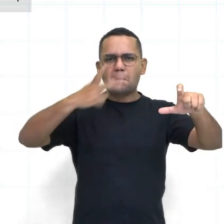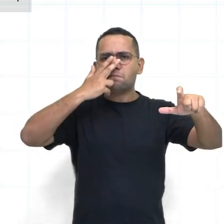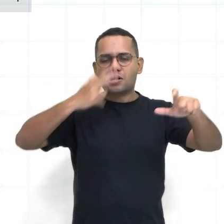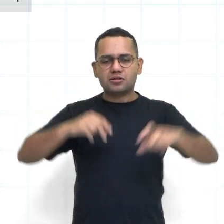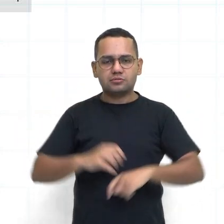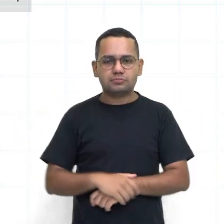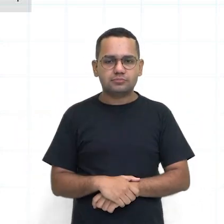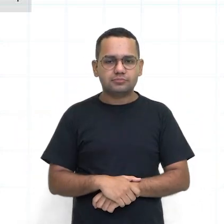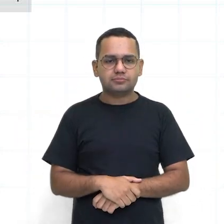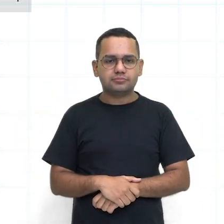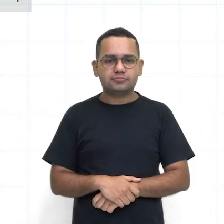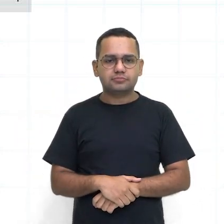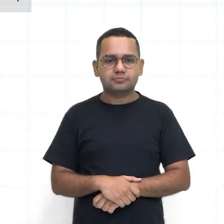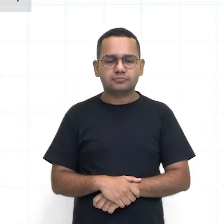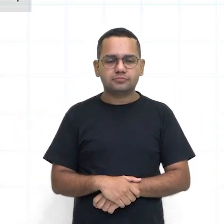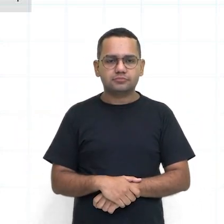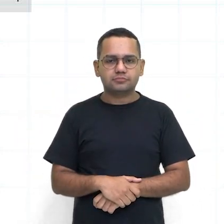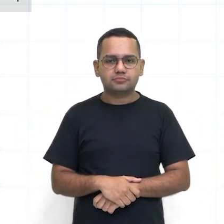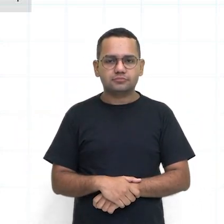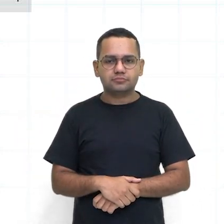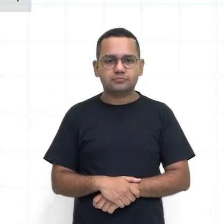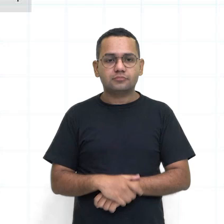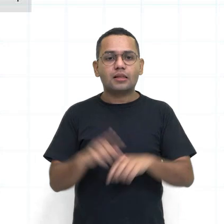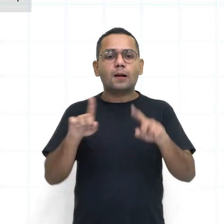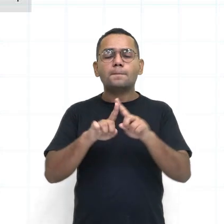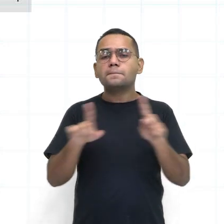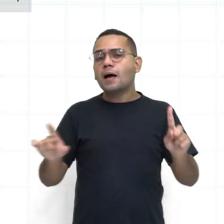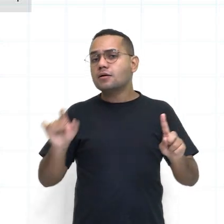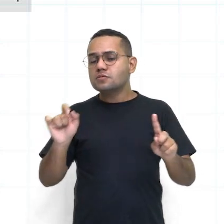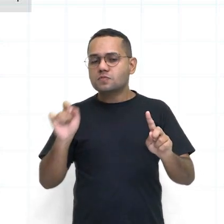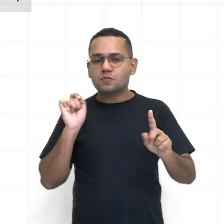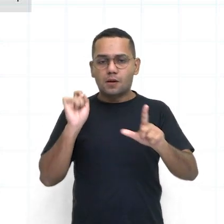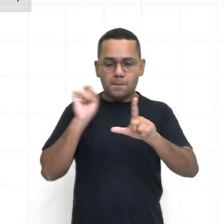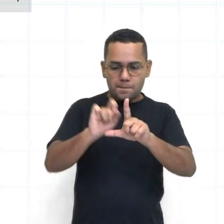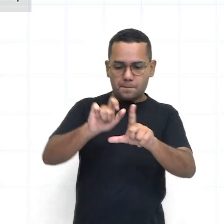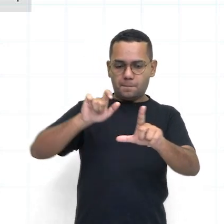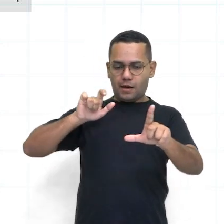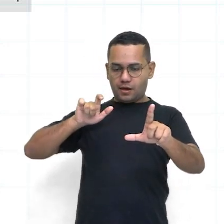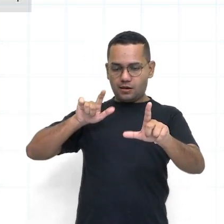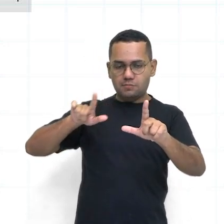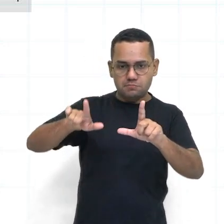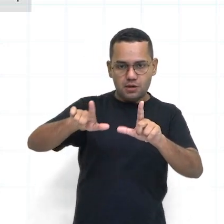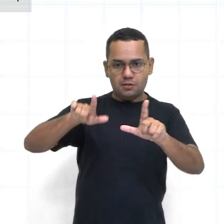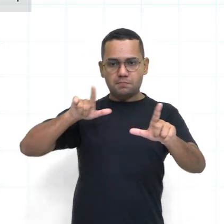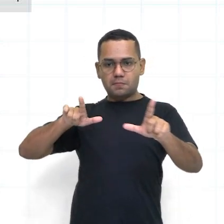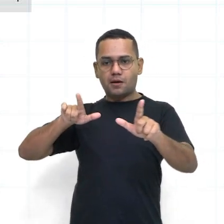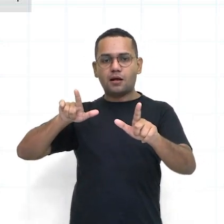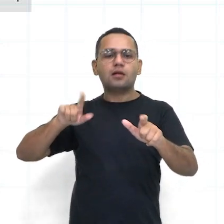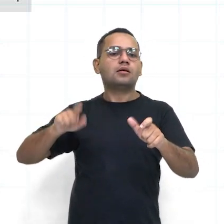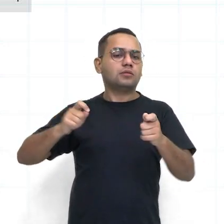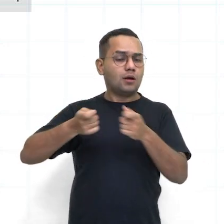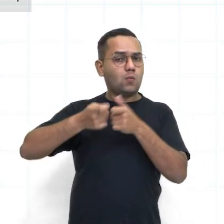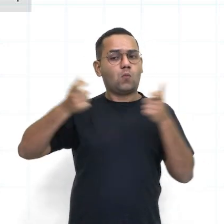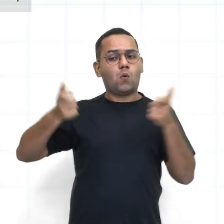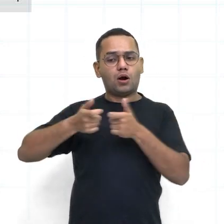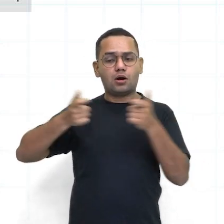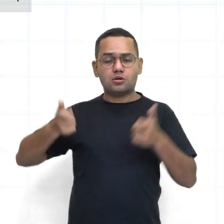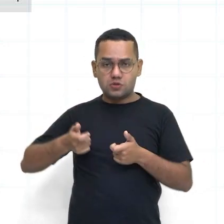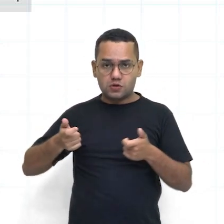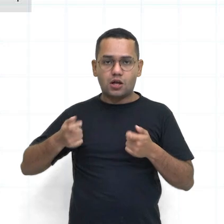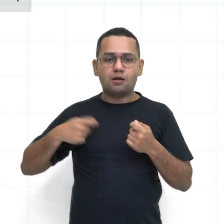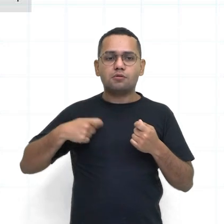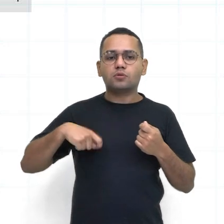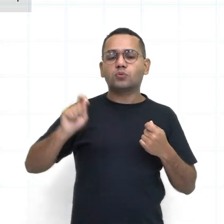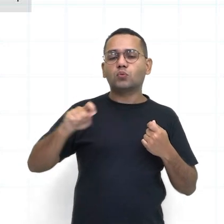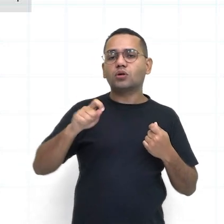fotográfico, mas na maior parte das vezes, suas dimensões são muito maiores do que a